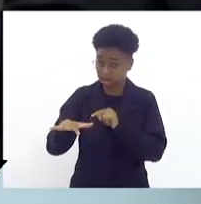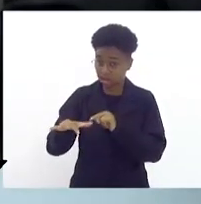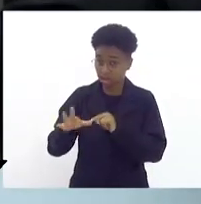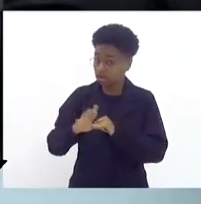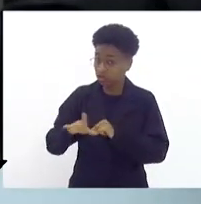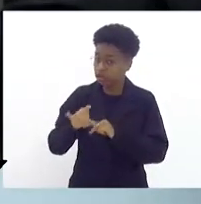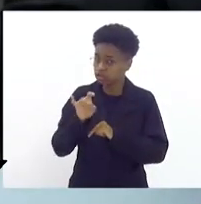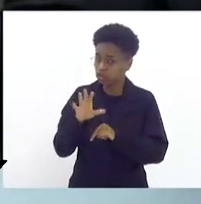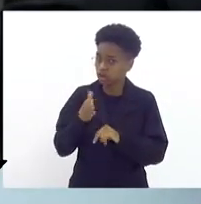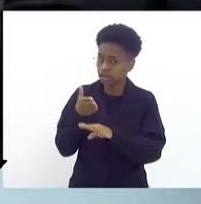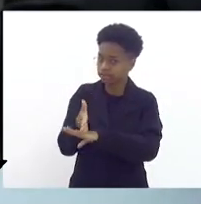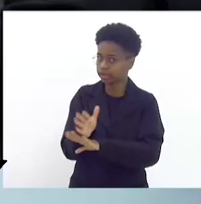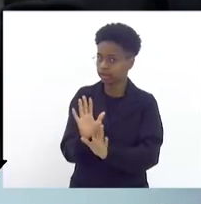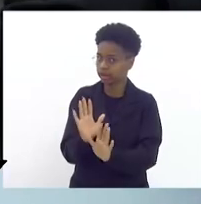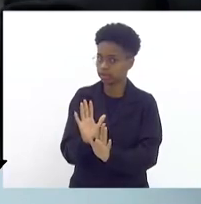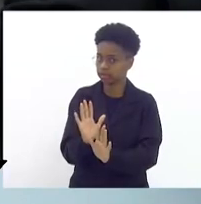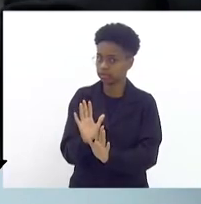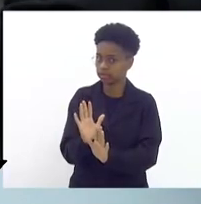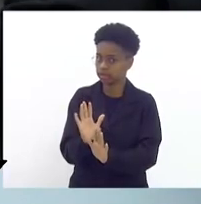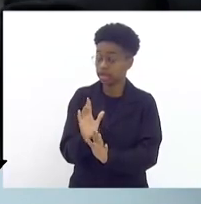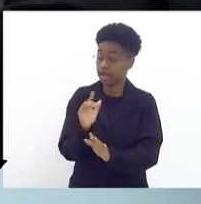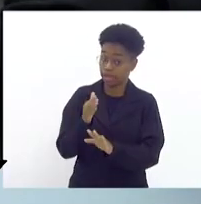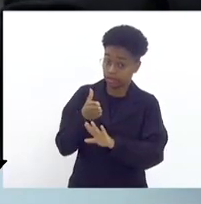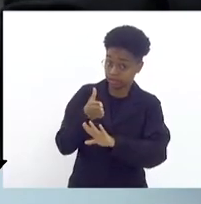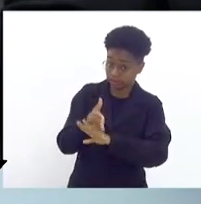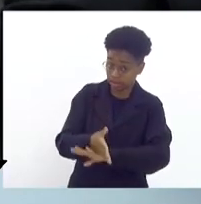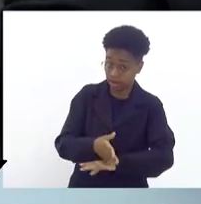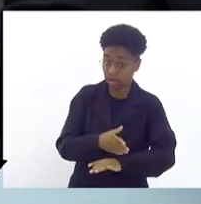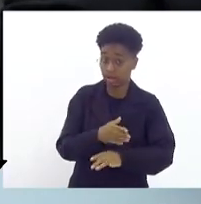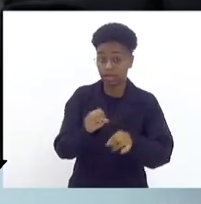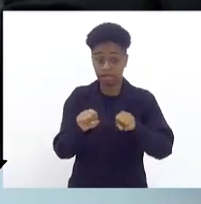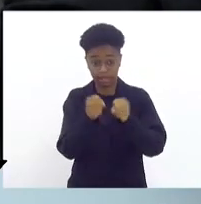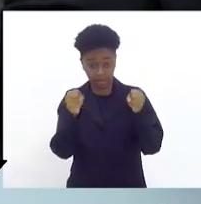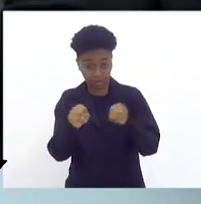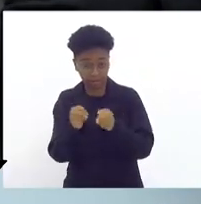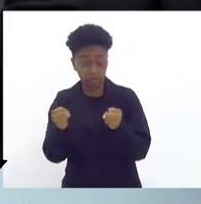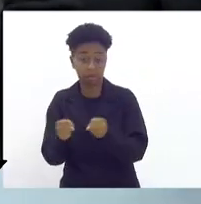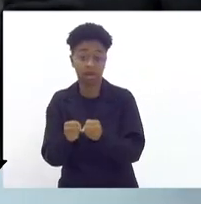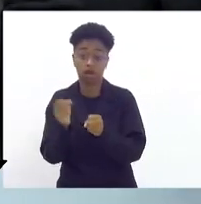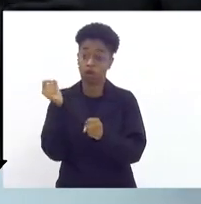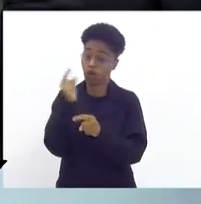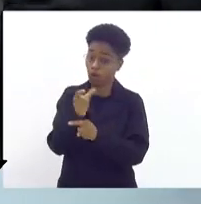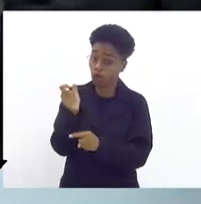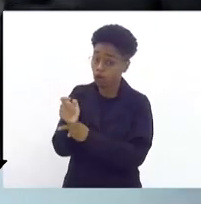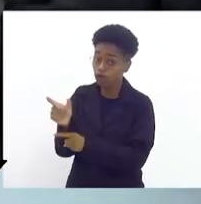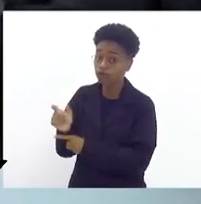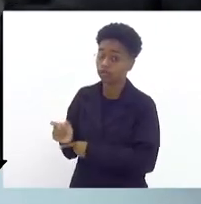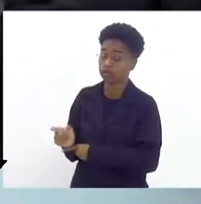só invadir, é invadir, depredar,